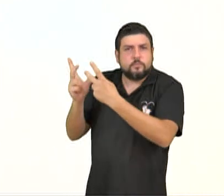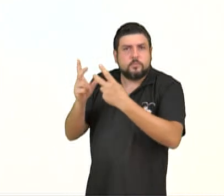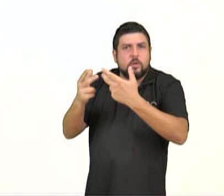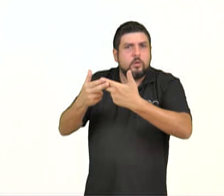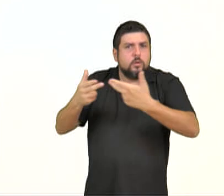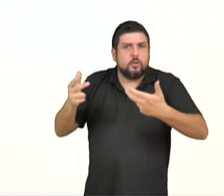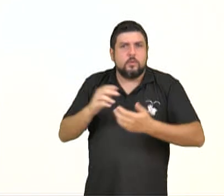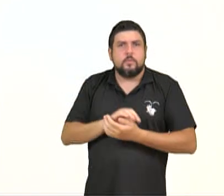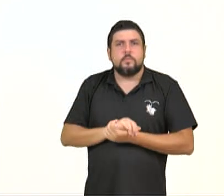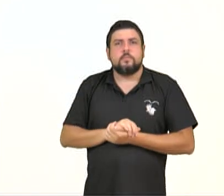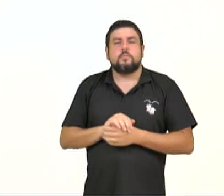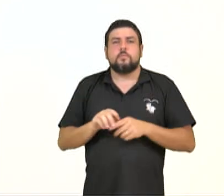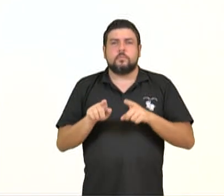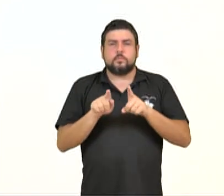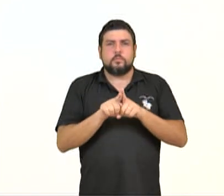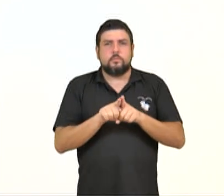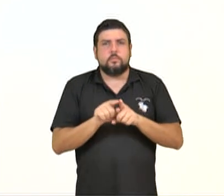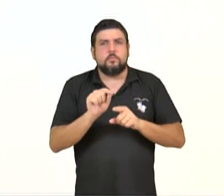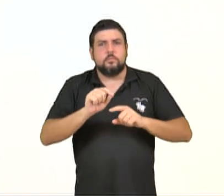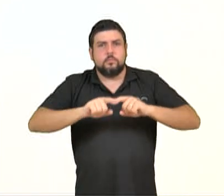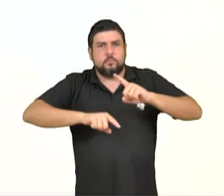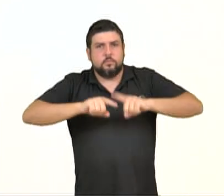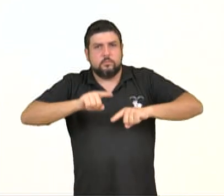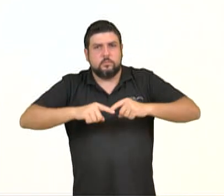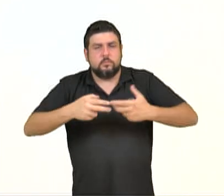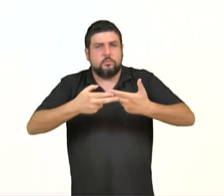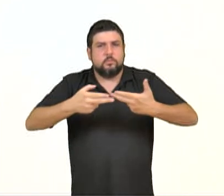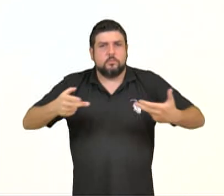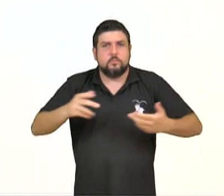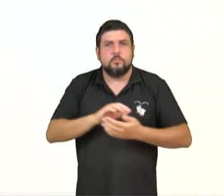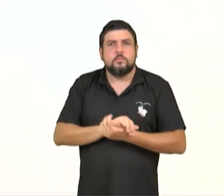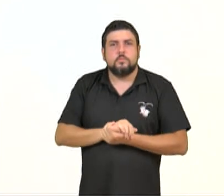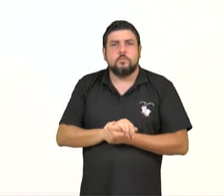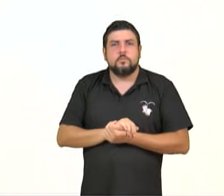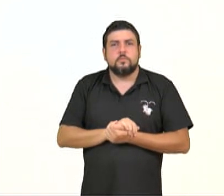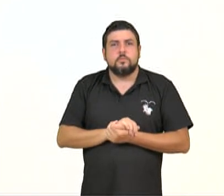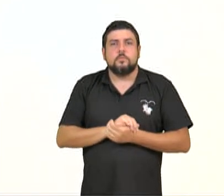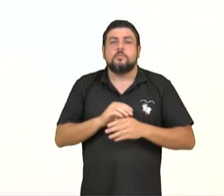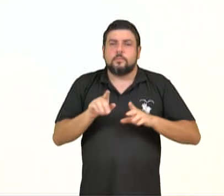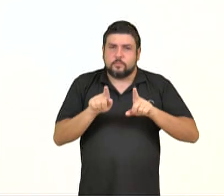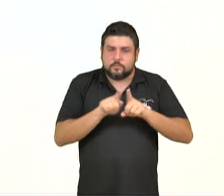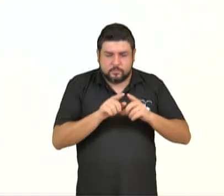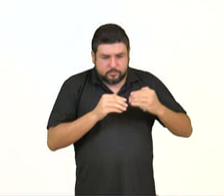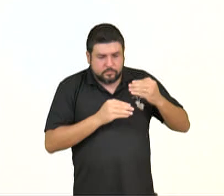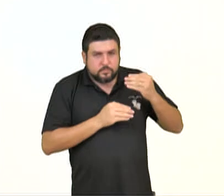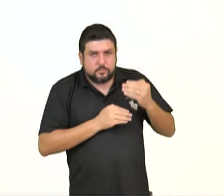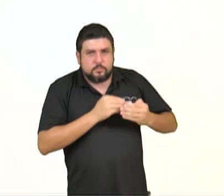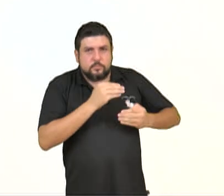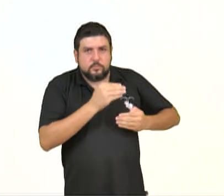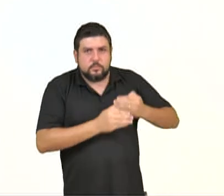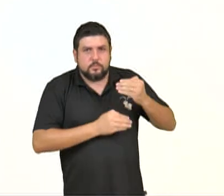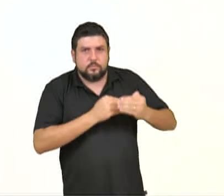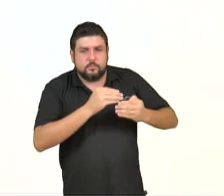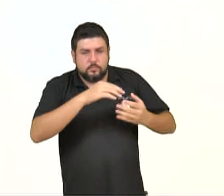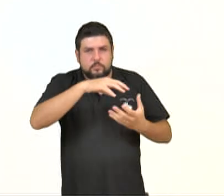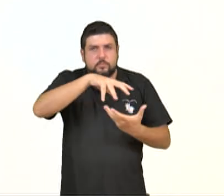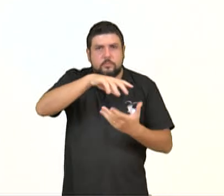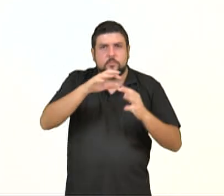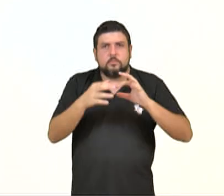a exportação dos chamados produtos primários e que gradativamente, com a